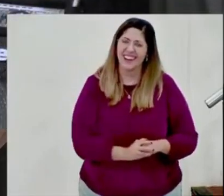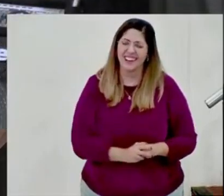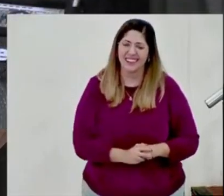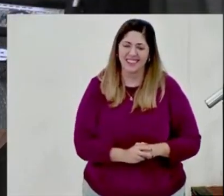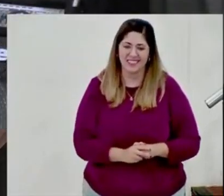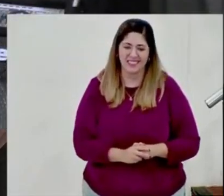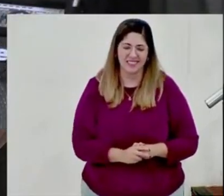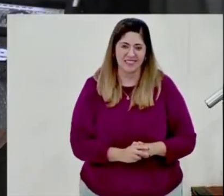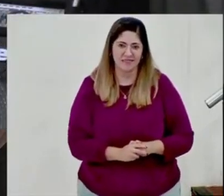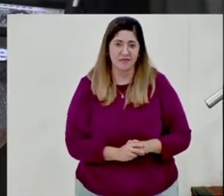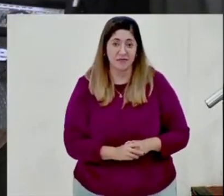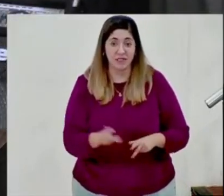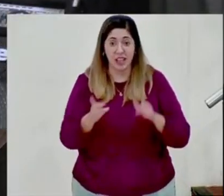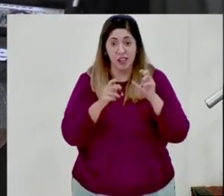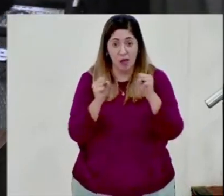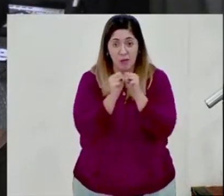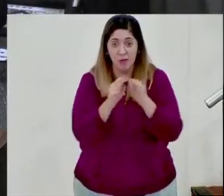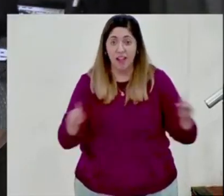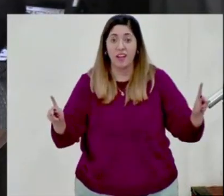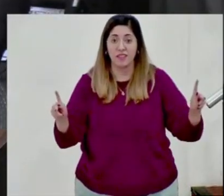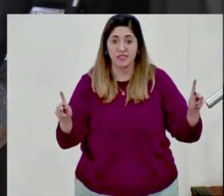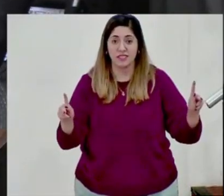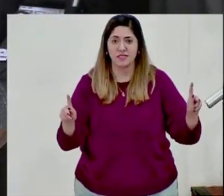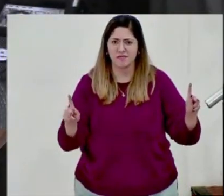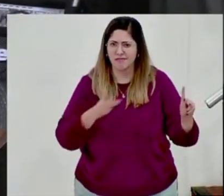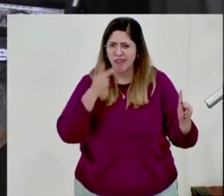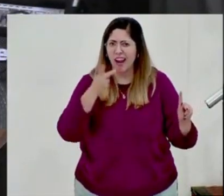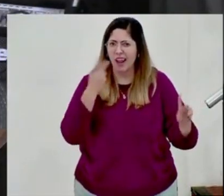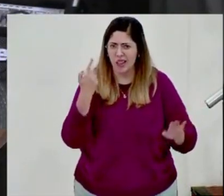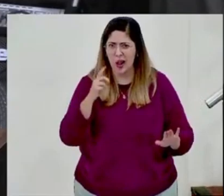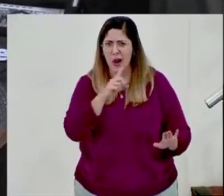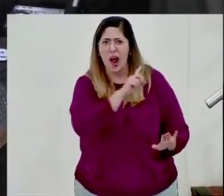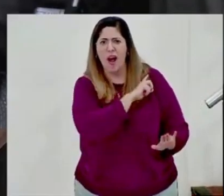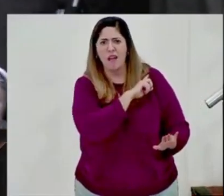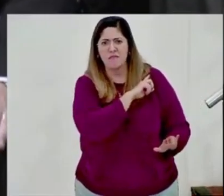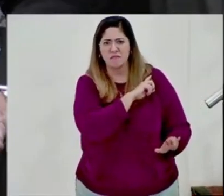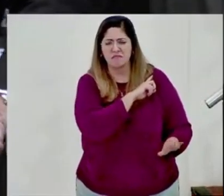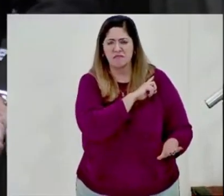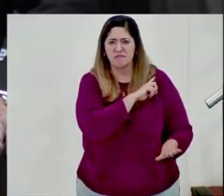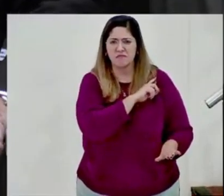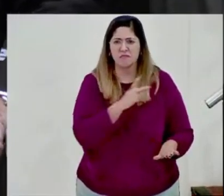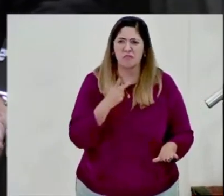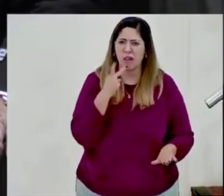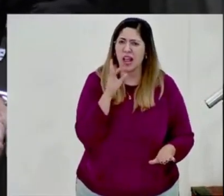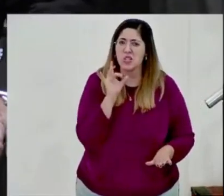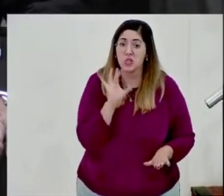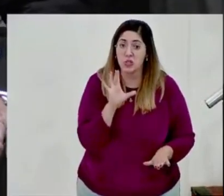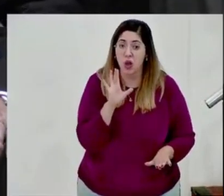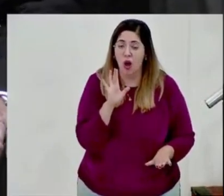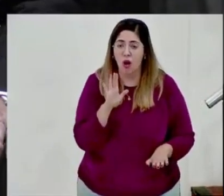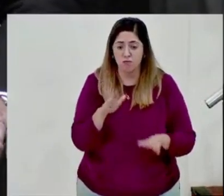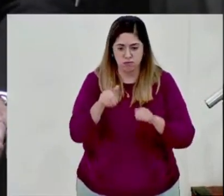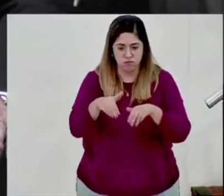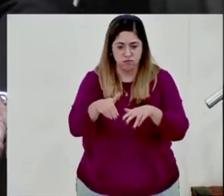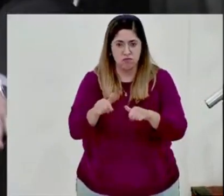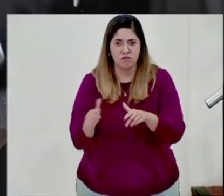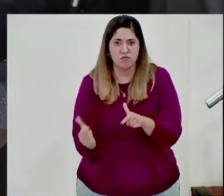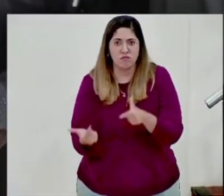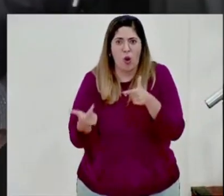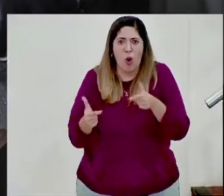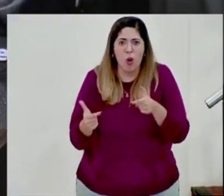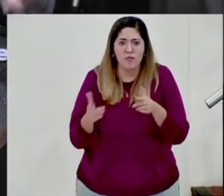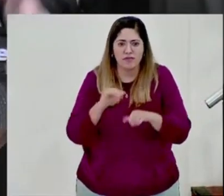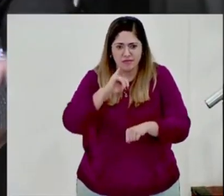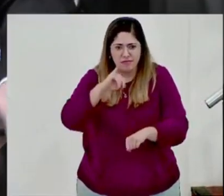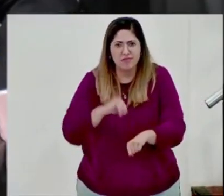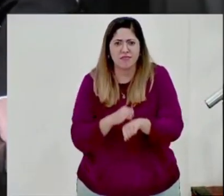linguagem apocalíptica para dizer para você assim, eu não estou falando só da libertação que Deus deu a